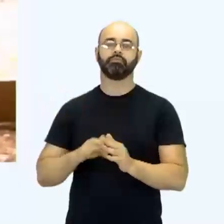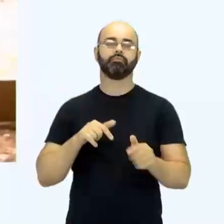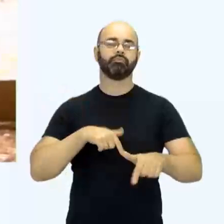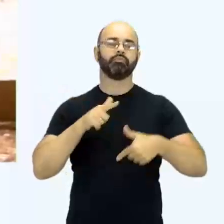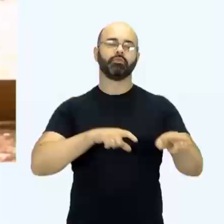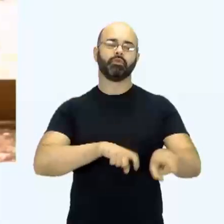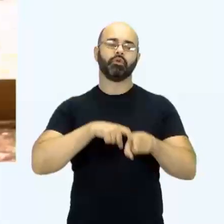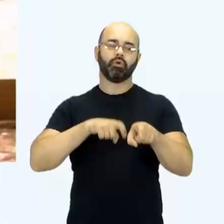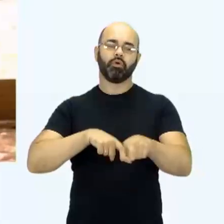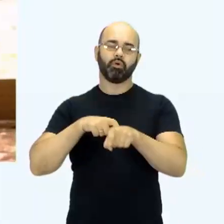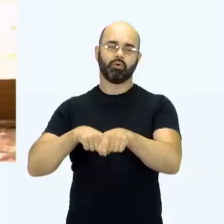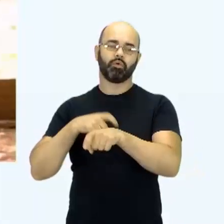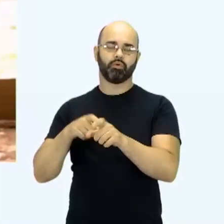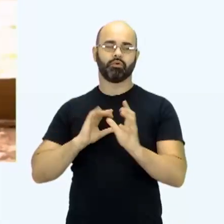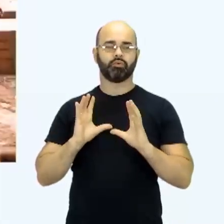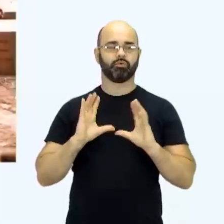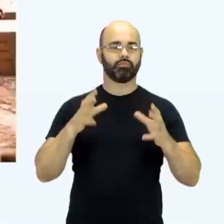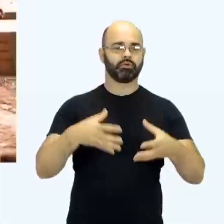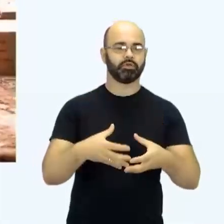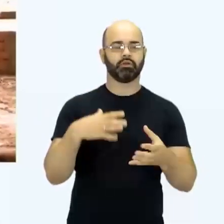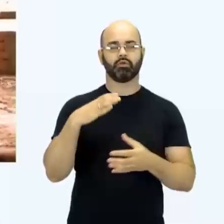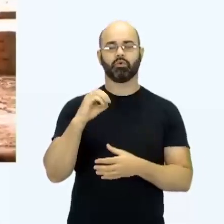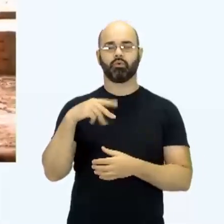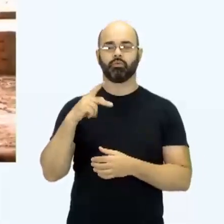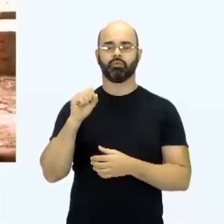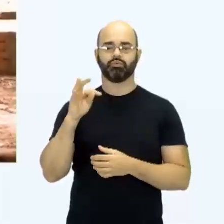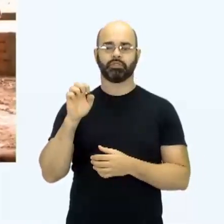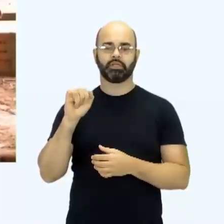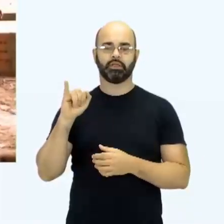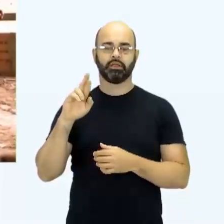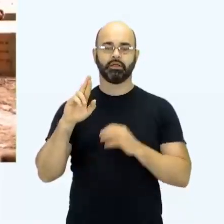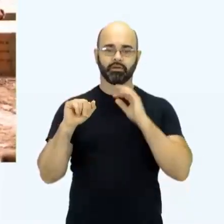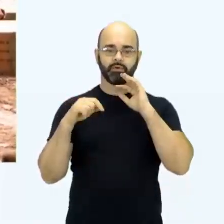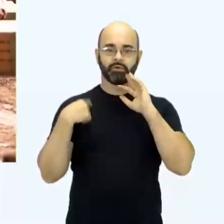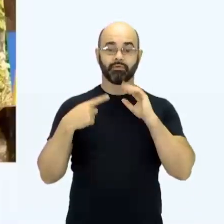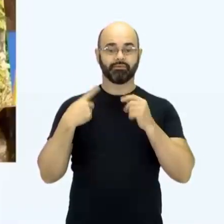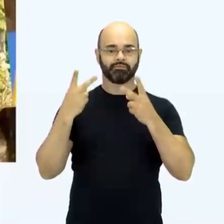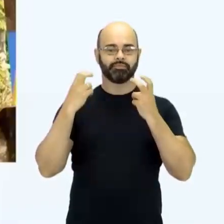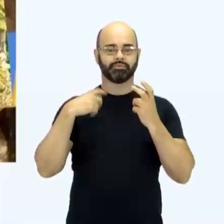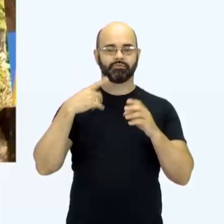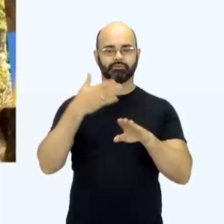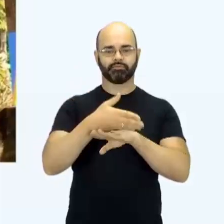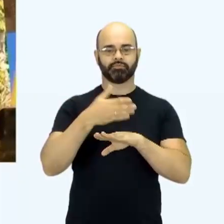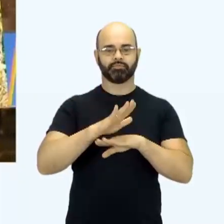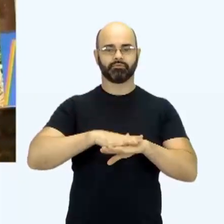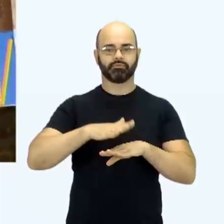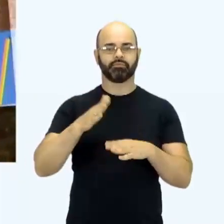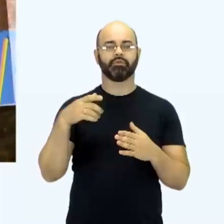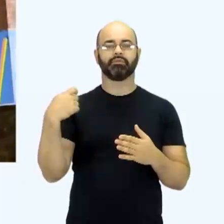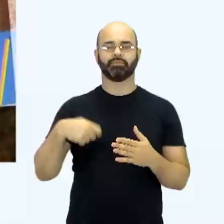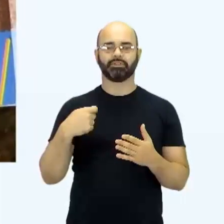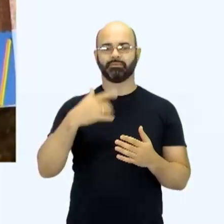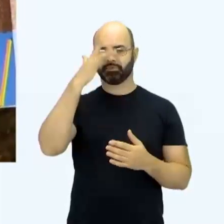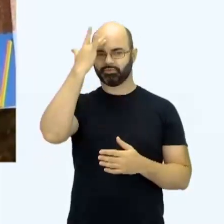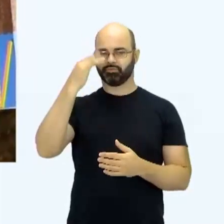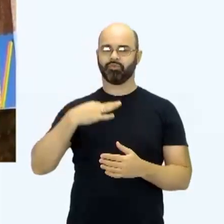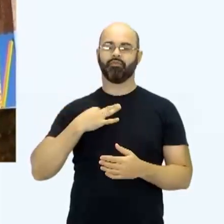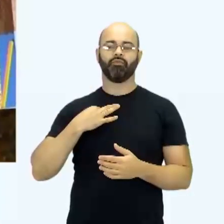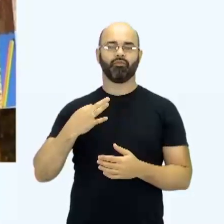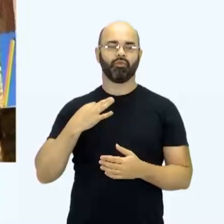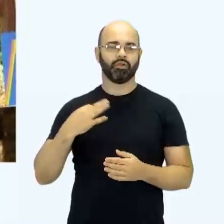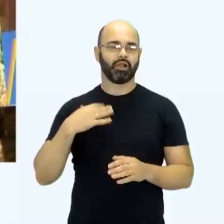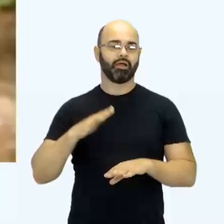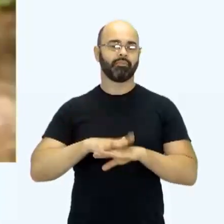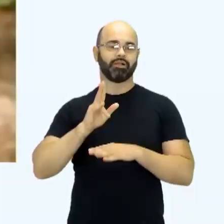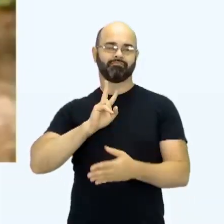com composteira, que aí a gente também percebeu que precisava de uma presença muito mais constante dos voluntários aqui. E